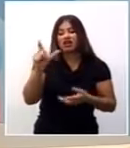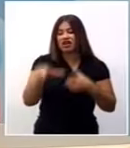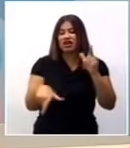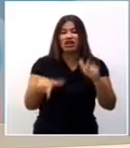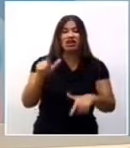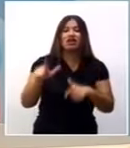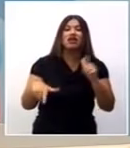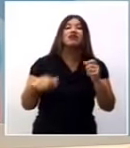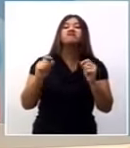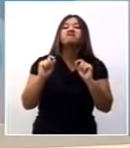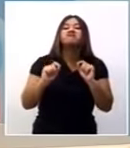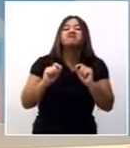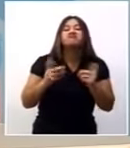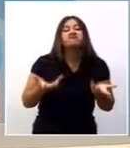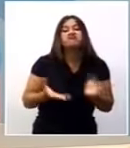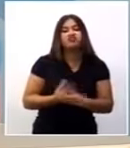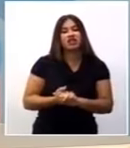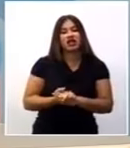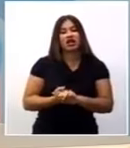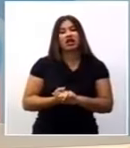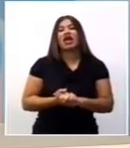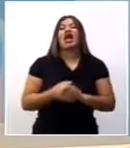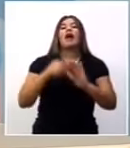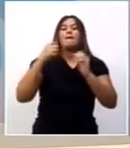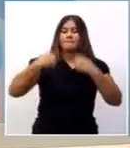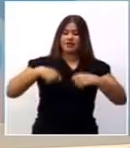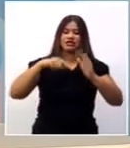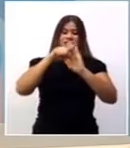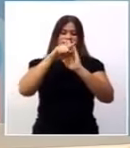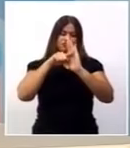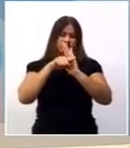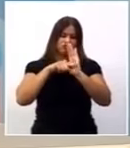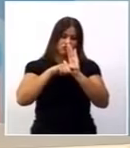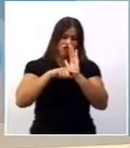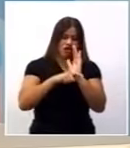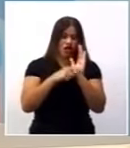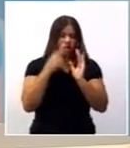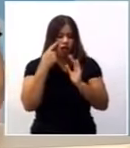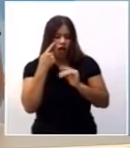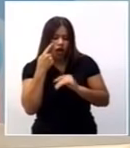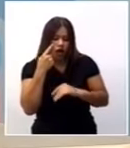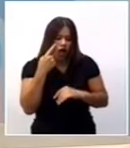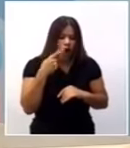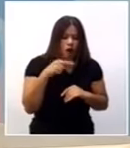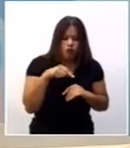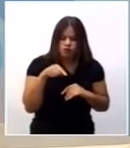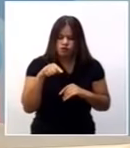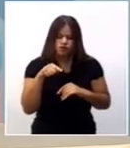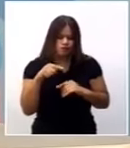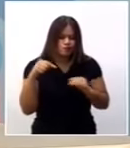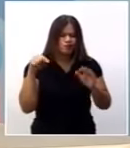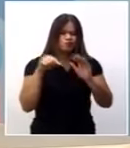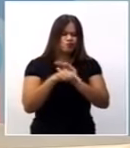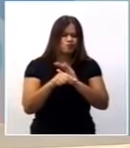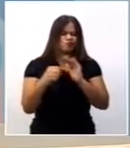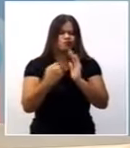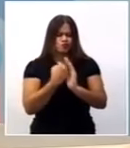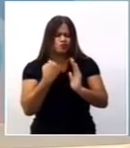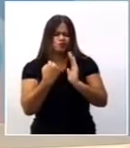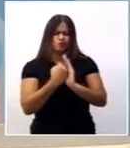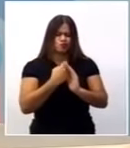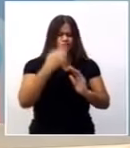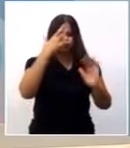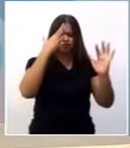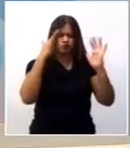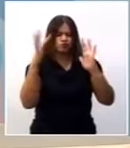de passar? Isso tudo você investigaria observando essa fonte. Você faz indagações, você problematiza uma